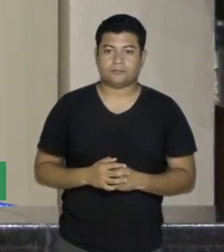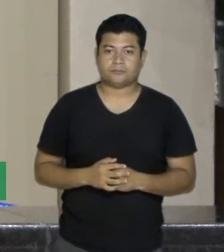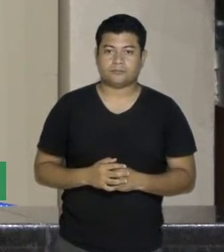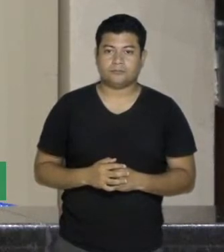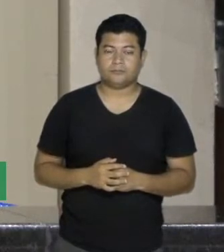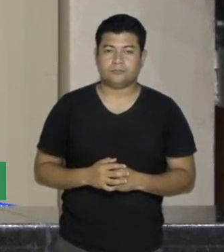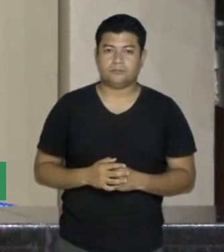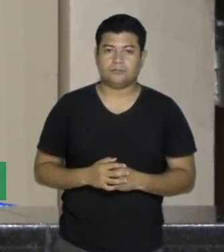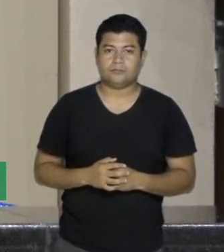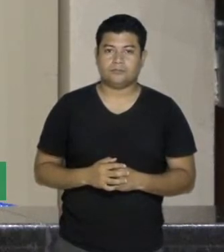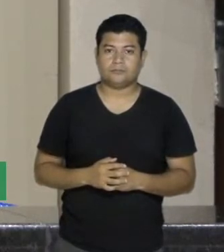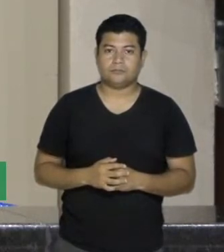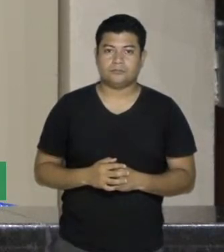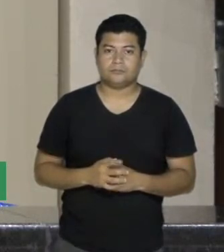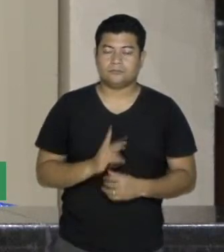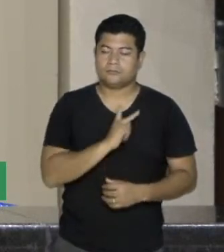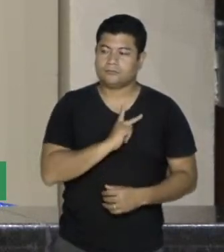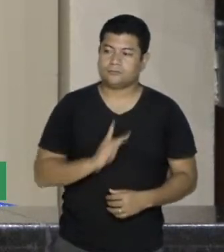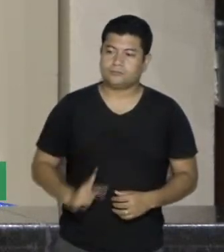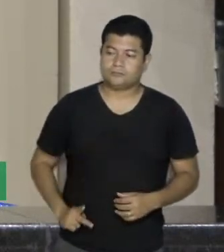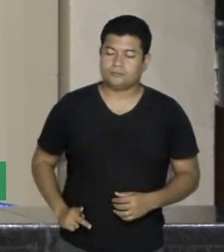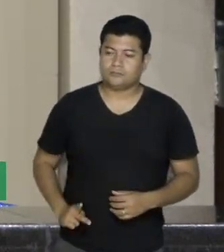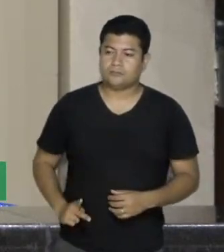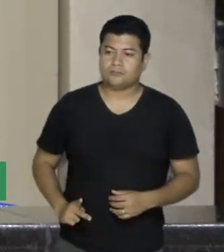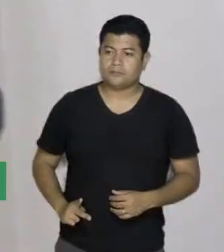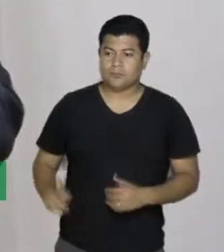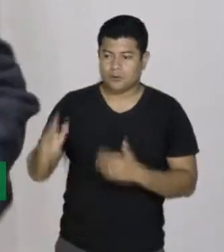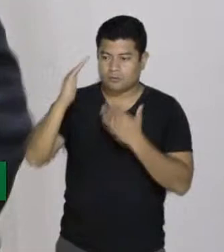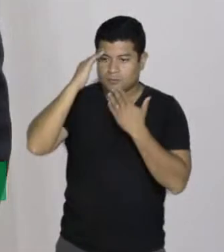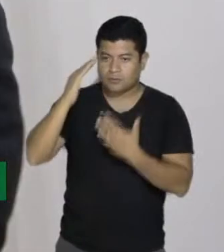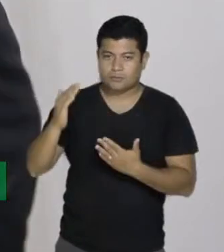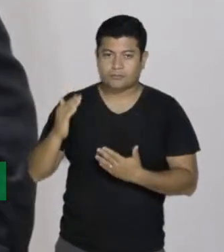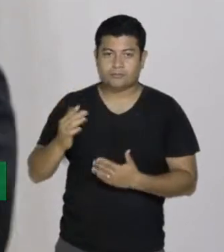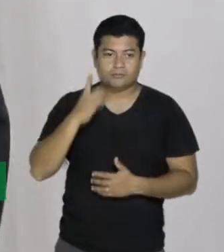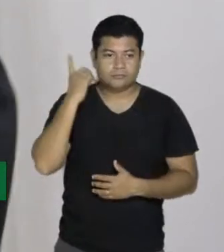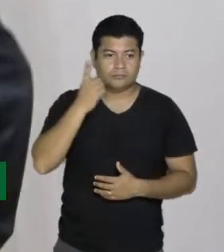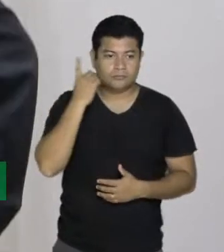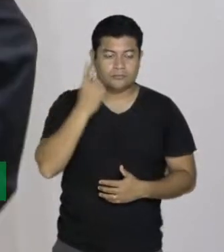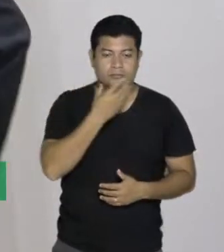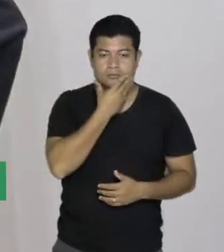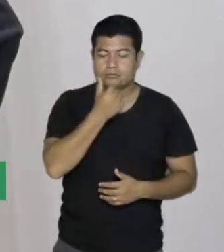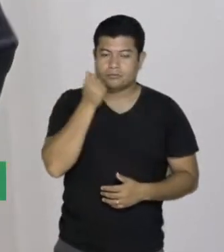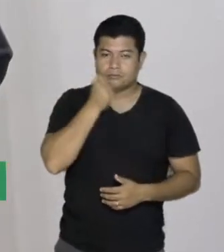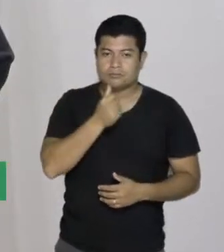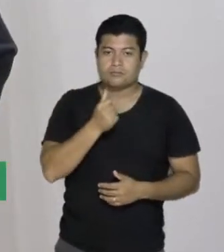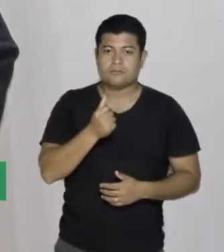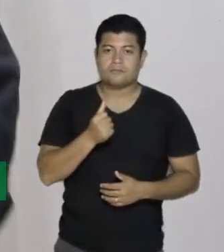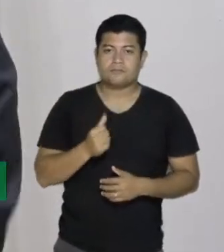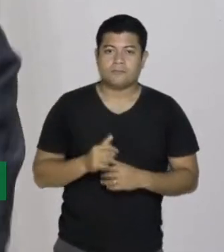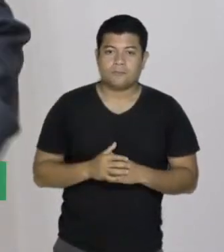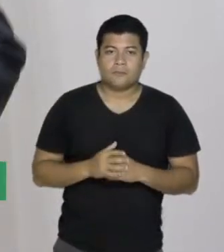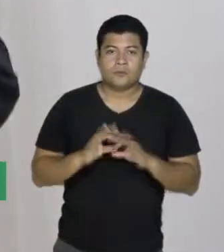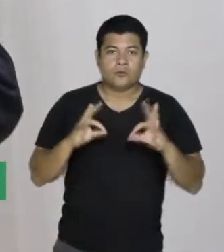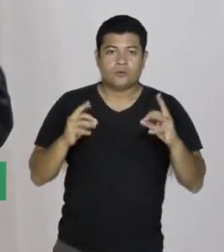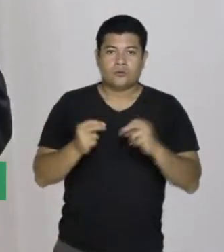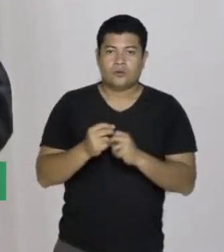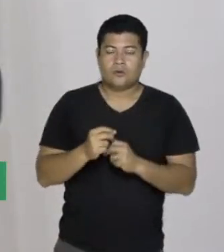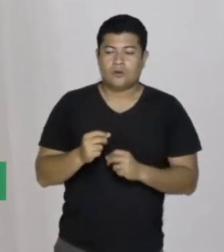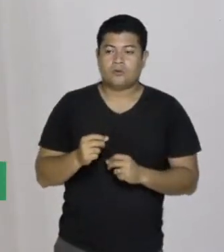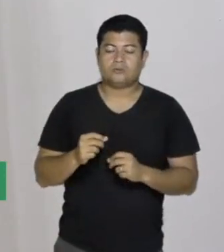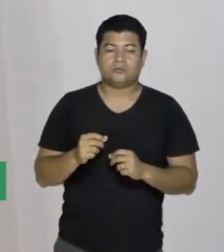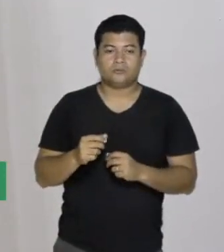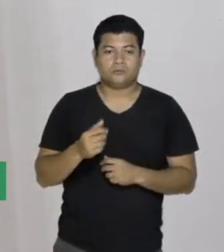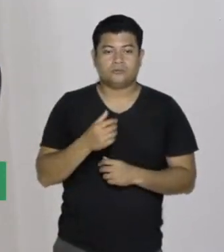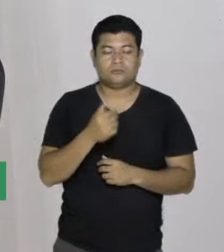senhor presidente senhores deputados deputadas todos aqueles e aquelas que nos